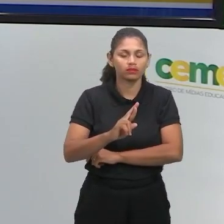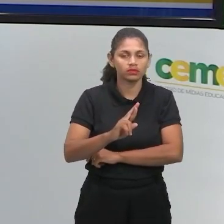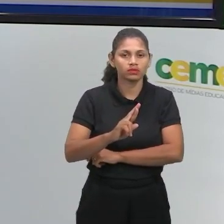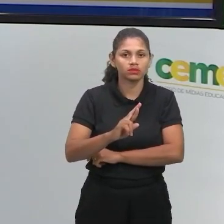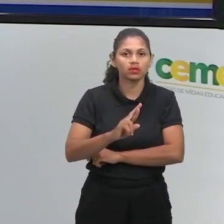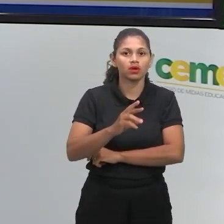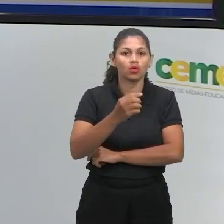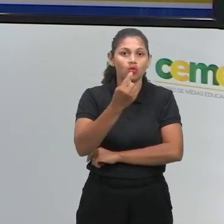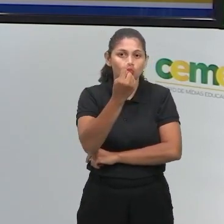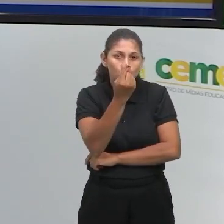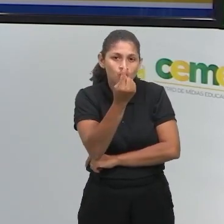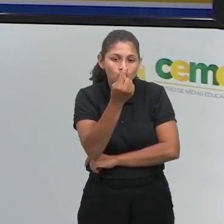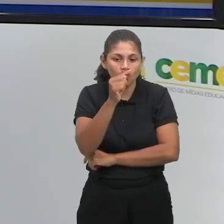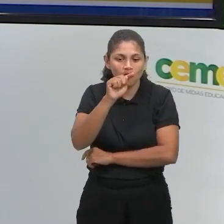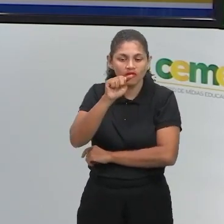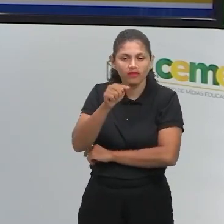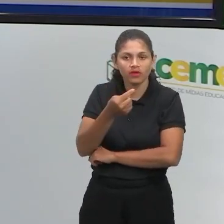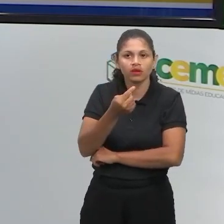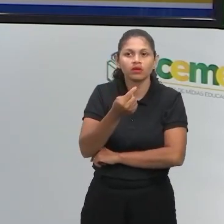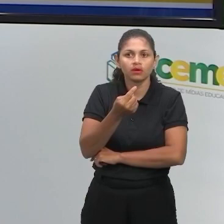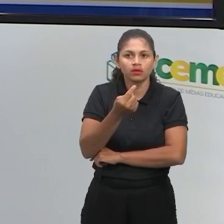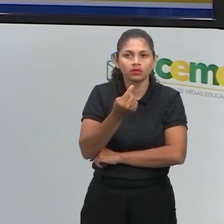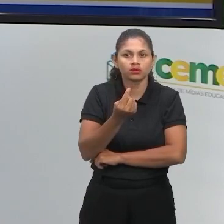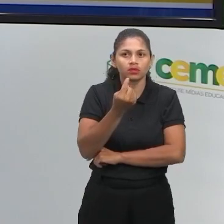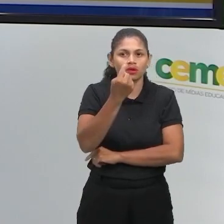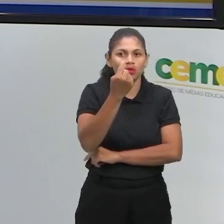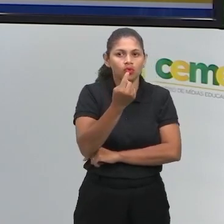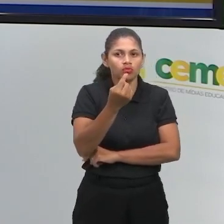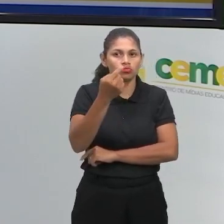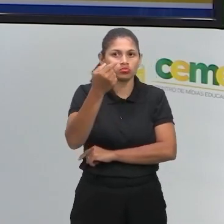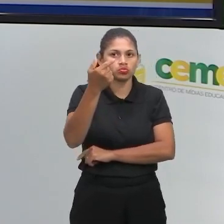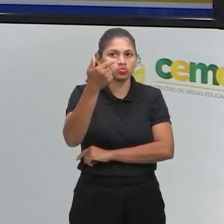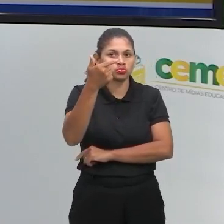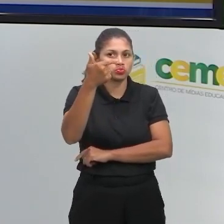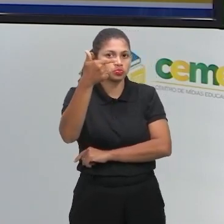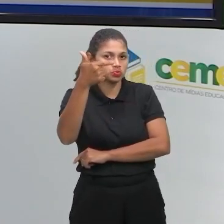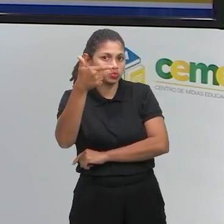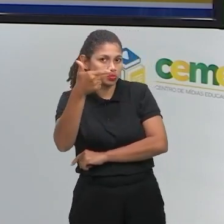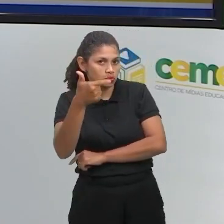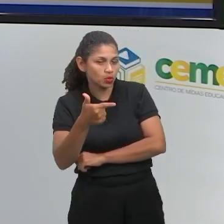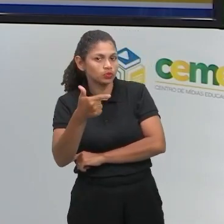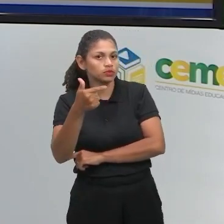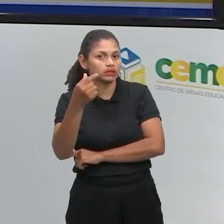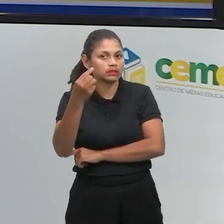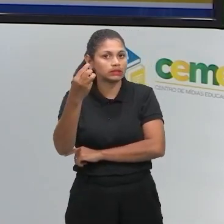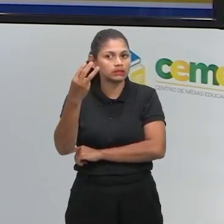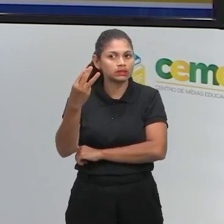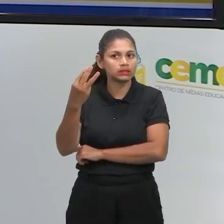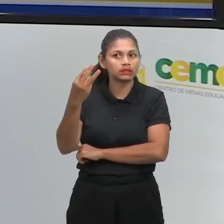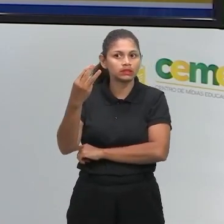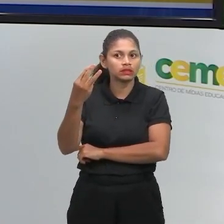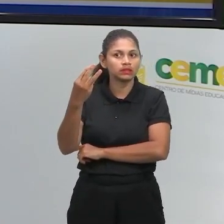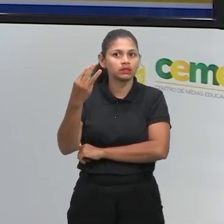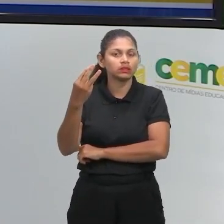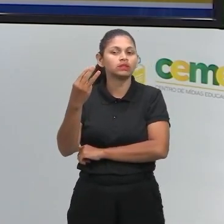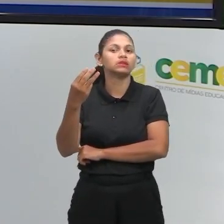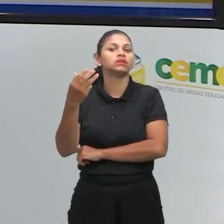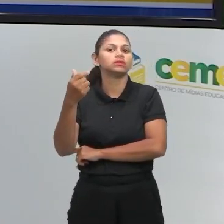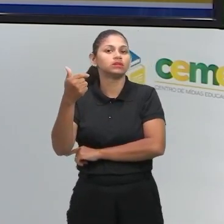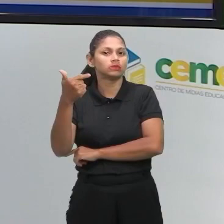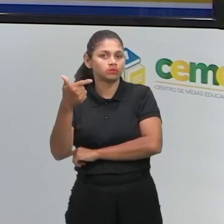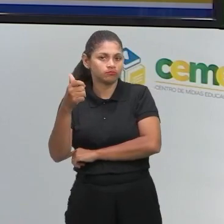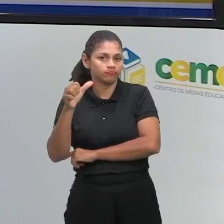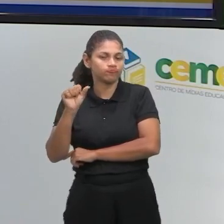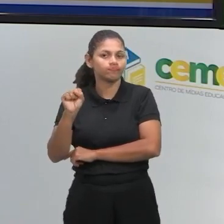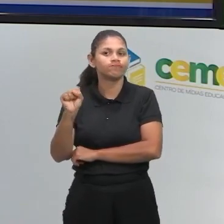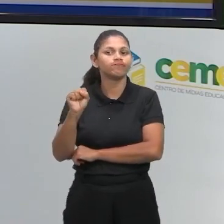1,1232 segundos. Ou seja, aproximadamente um segundo, né? Que nos dá aqui como alternativa gabarito letra D. Ah,